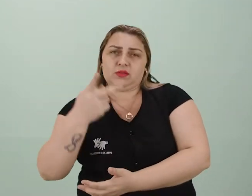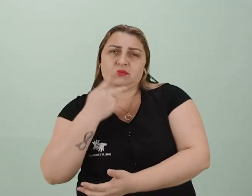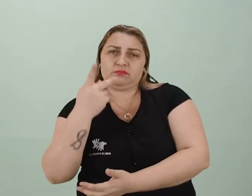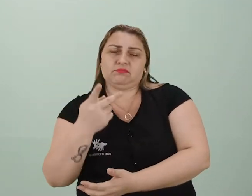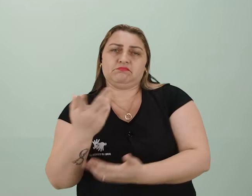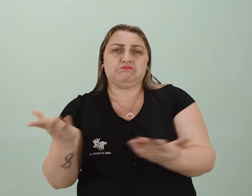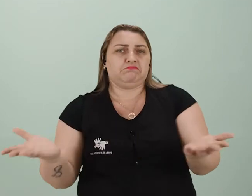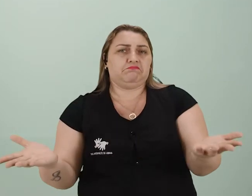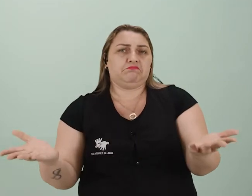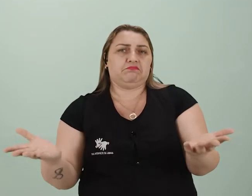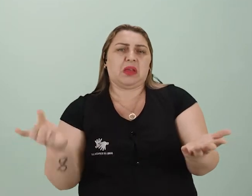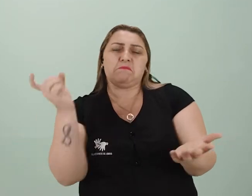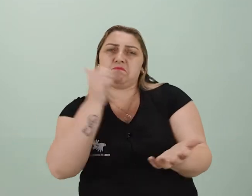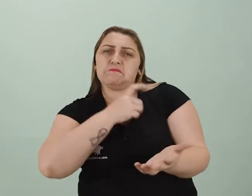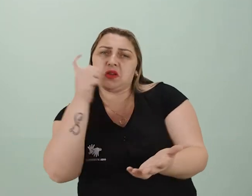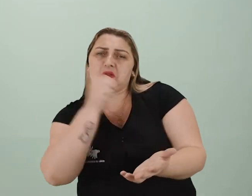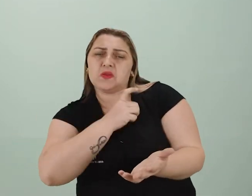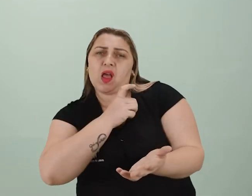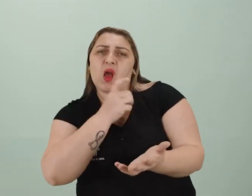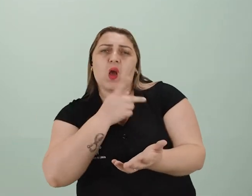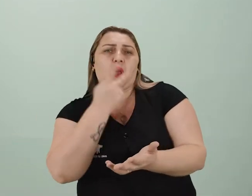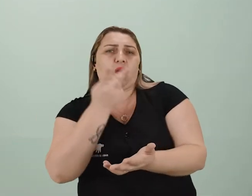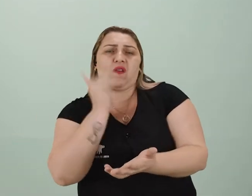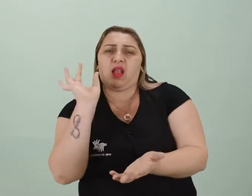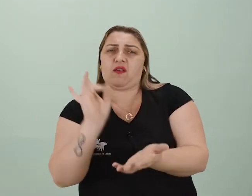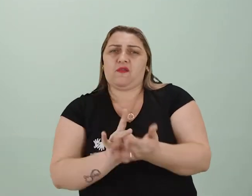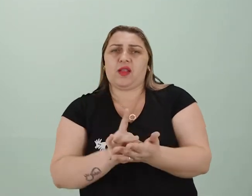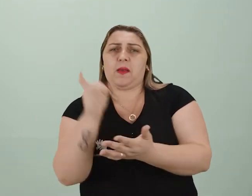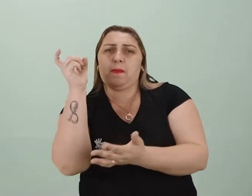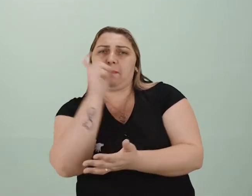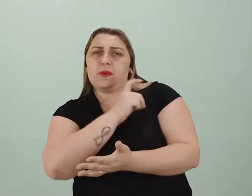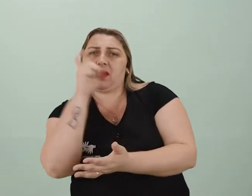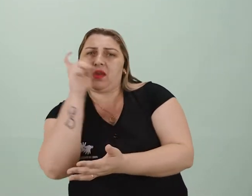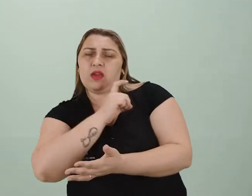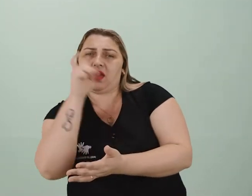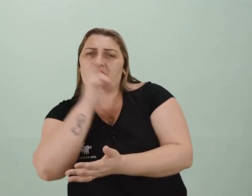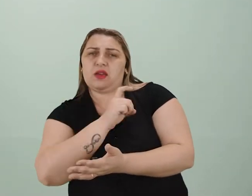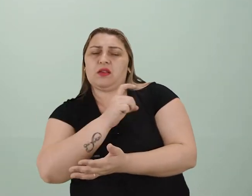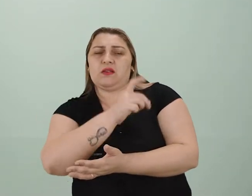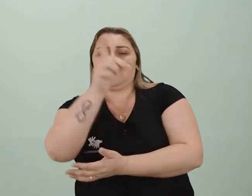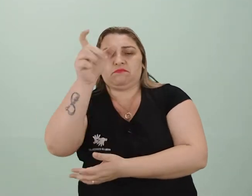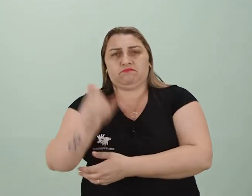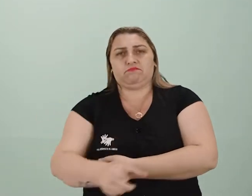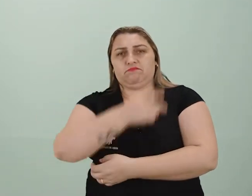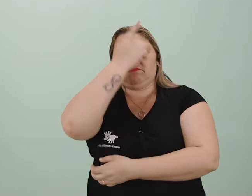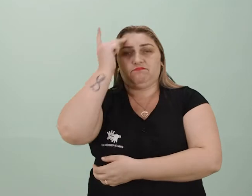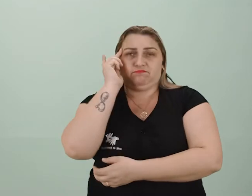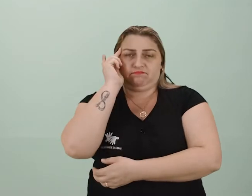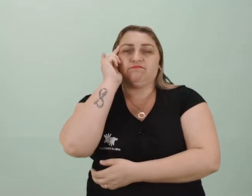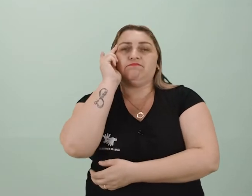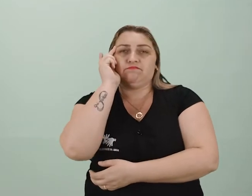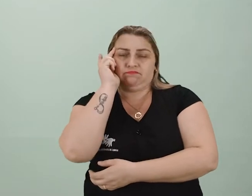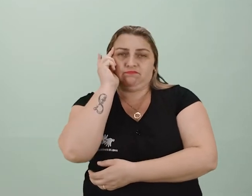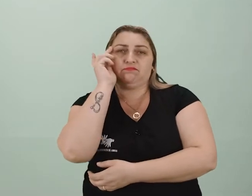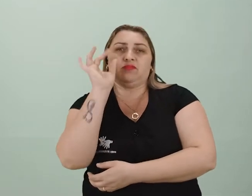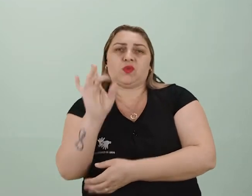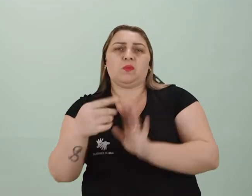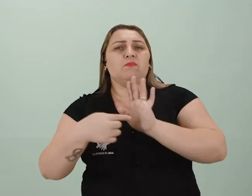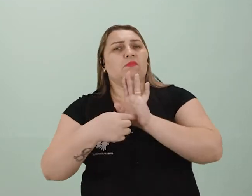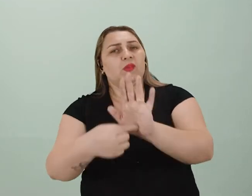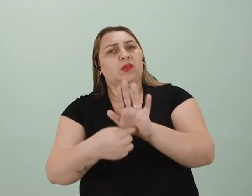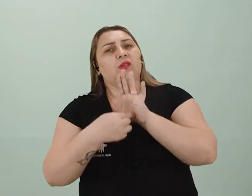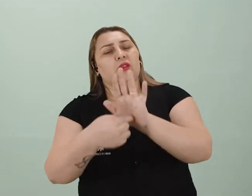fossem mentirosos, como se estivessem tentando enganar, né, as pessoas. Na realidade, eles só estavam